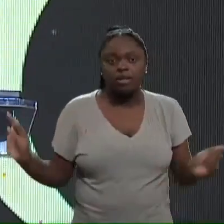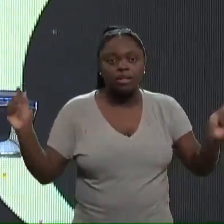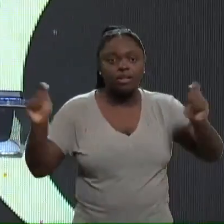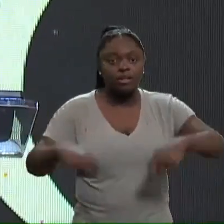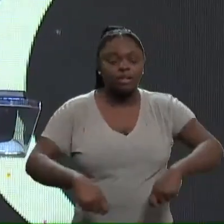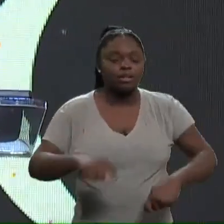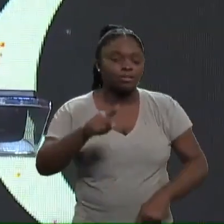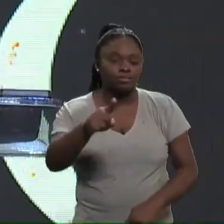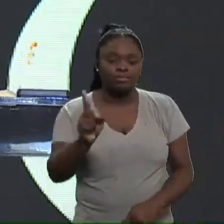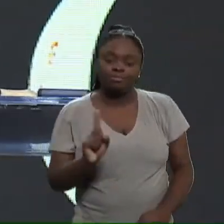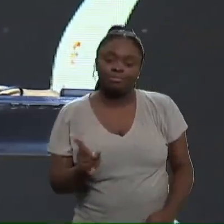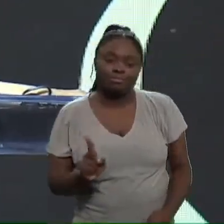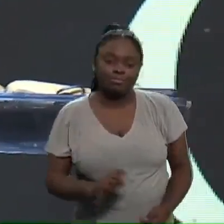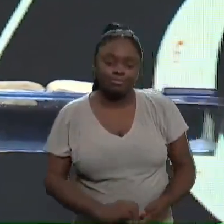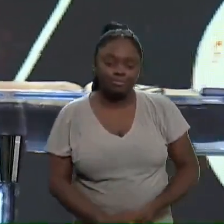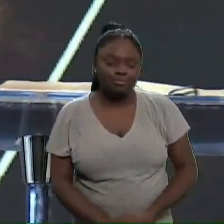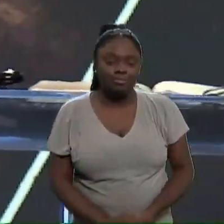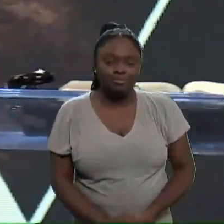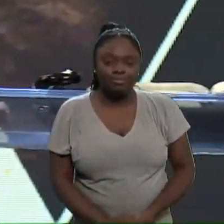você.